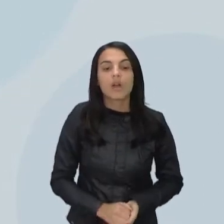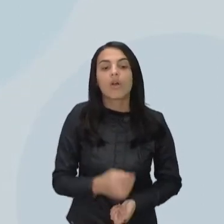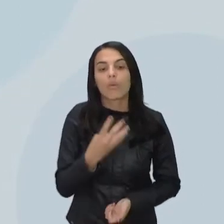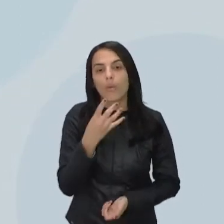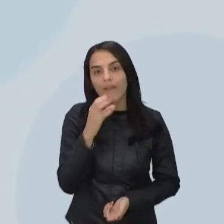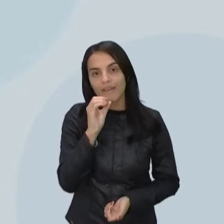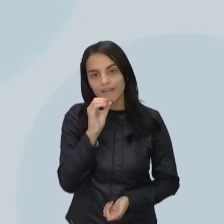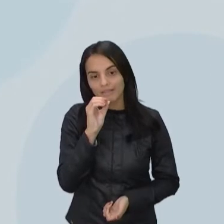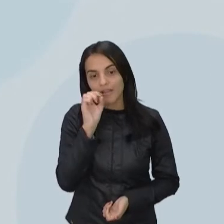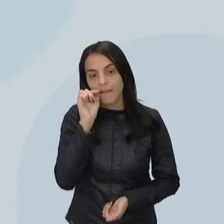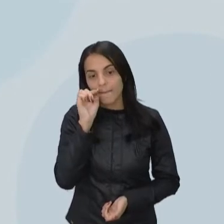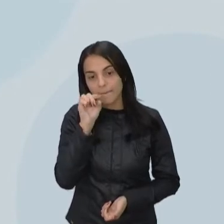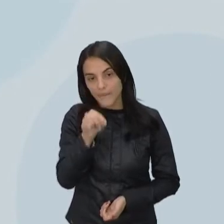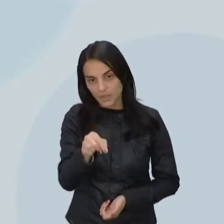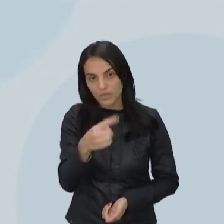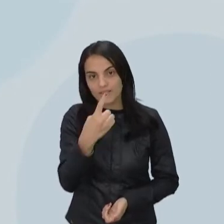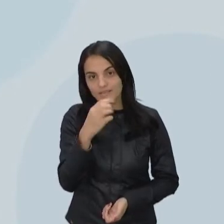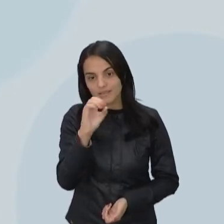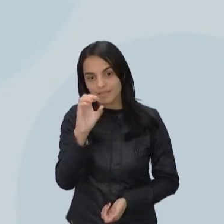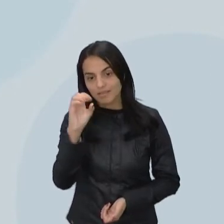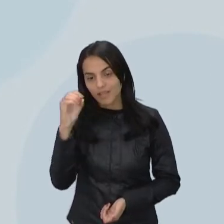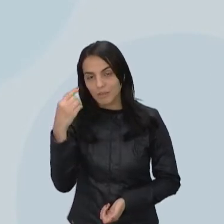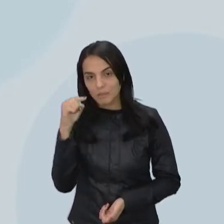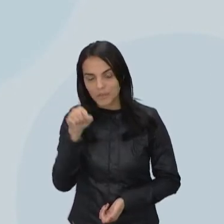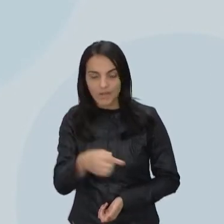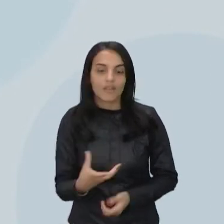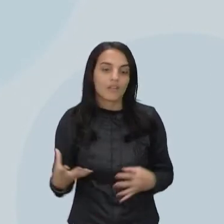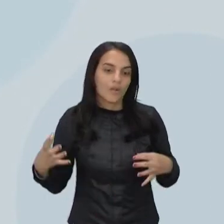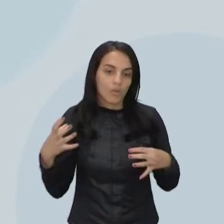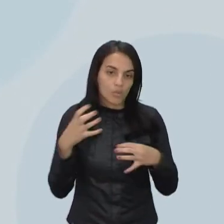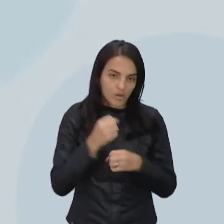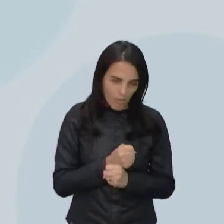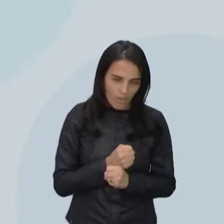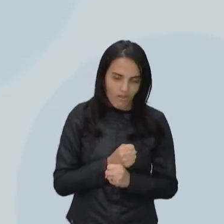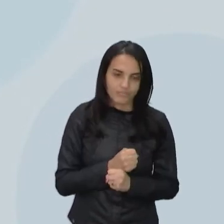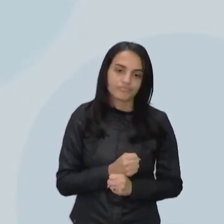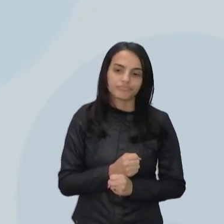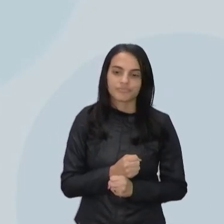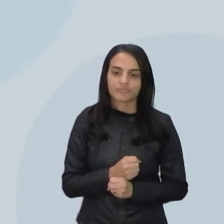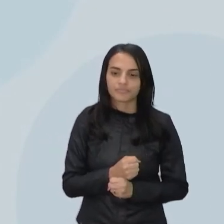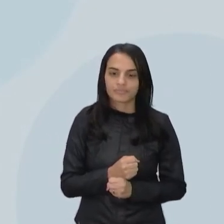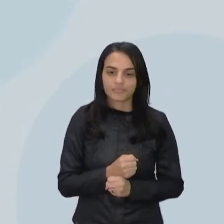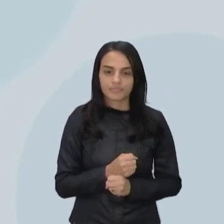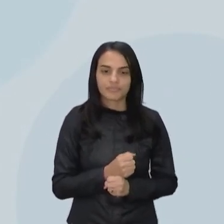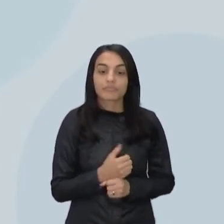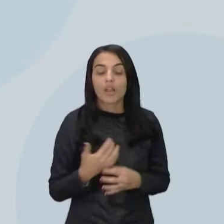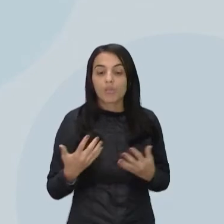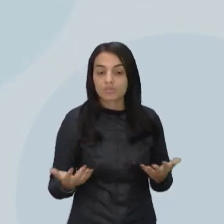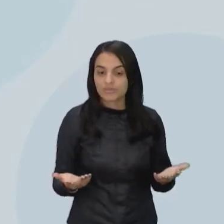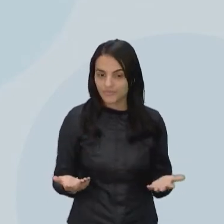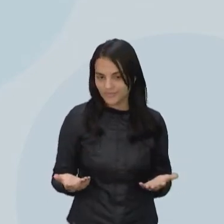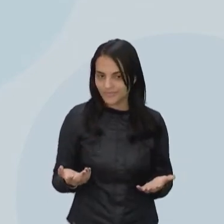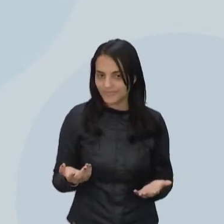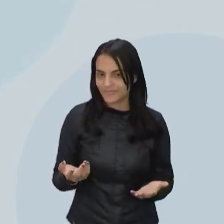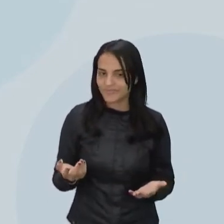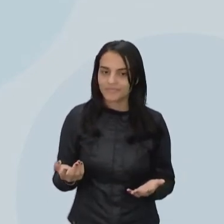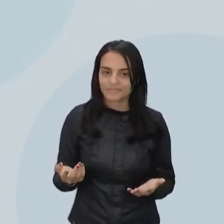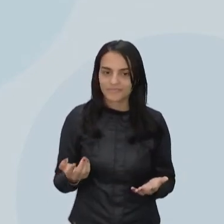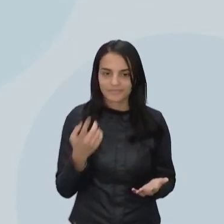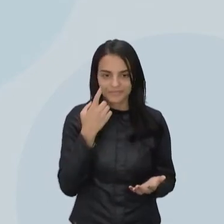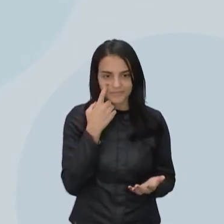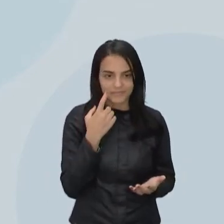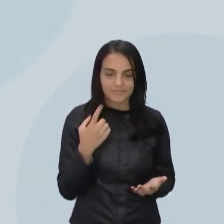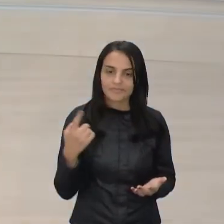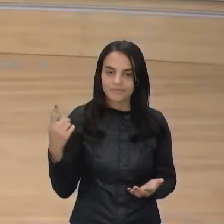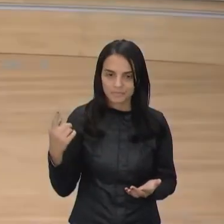40 mil e 100 mil. Vou fazer os cálculos com essa base aí, é isso mesmo. Aonde? Aqui nessa entrada de